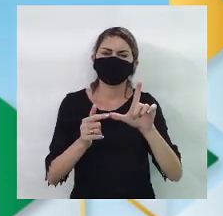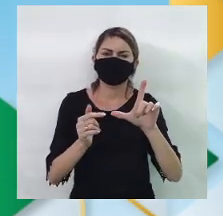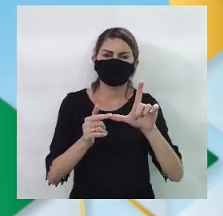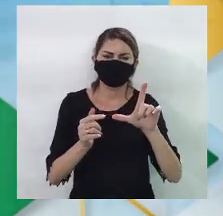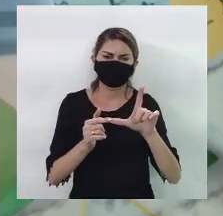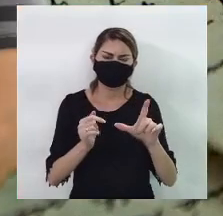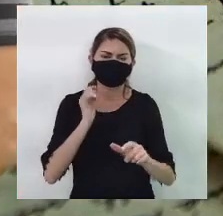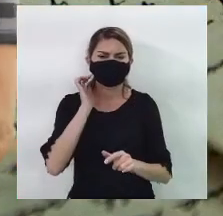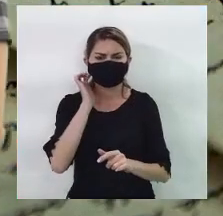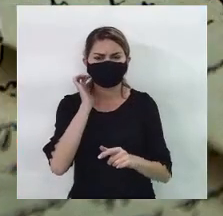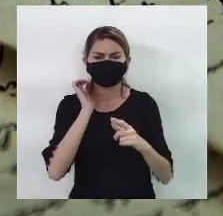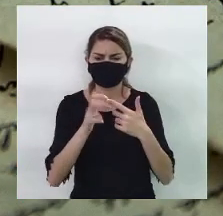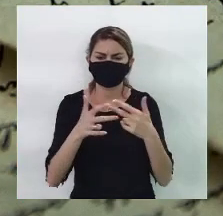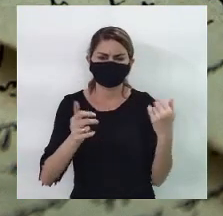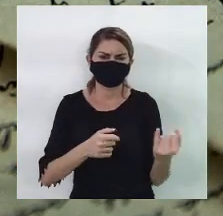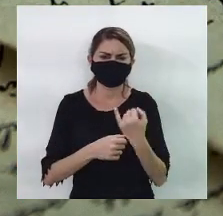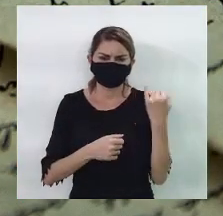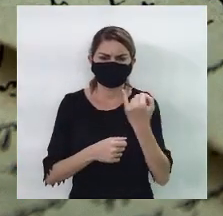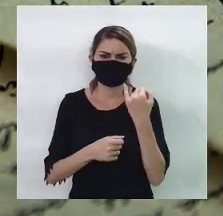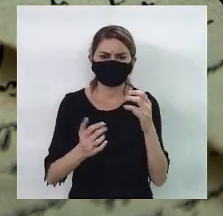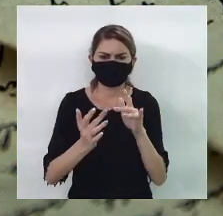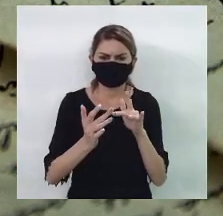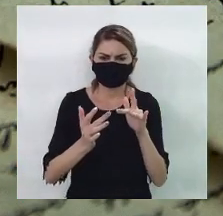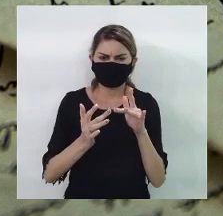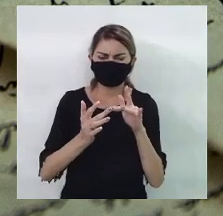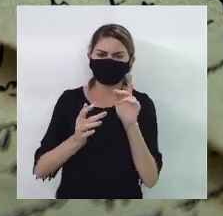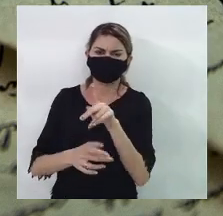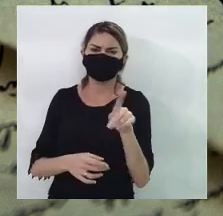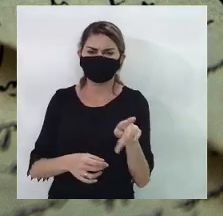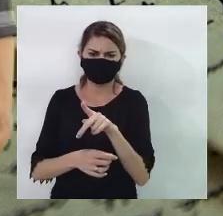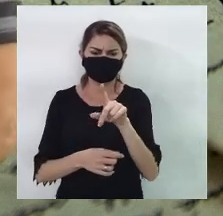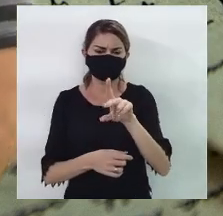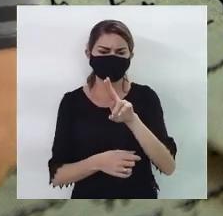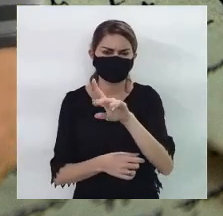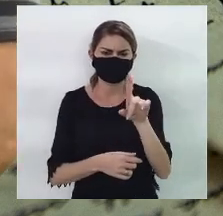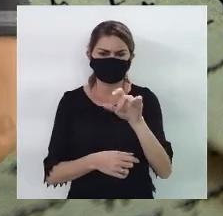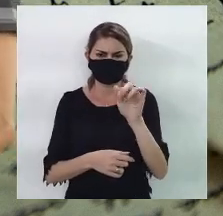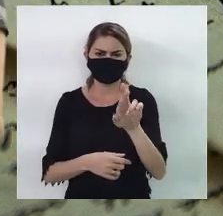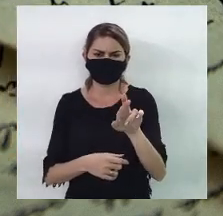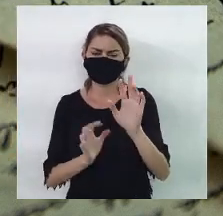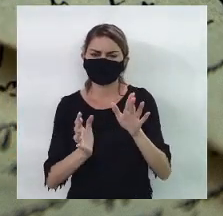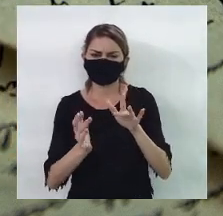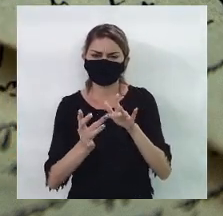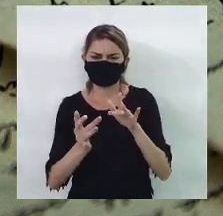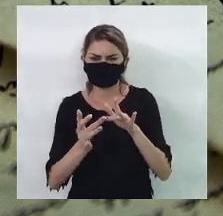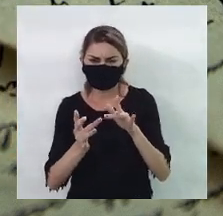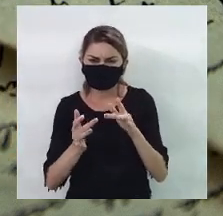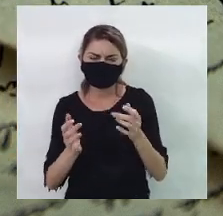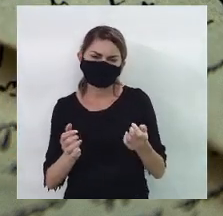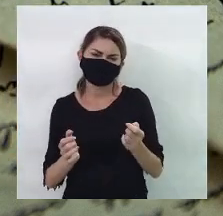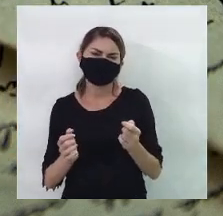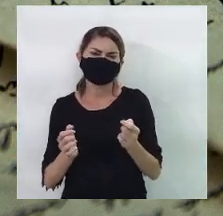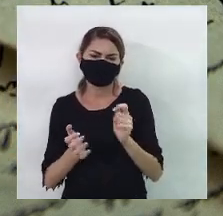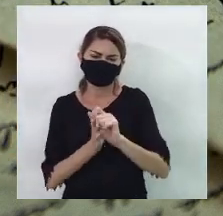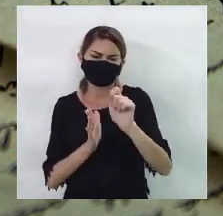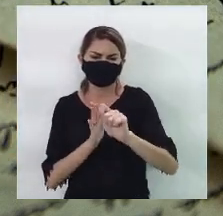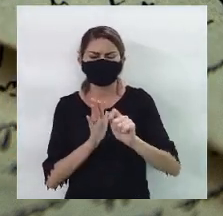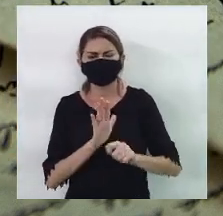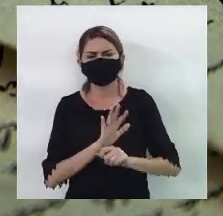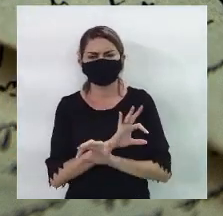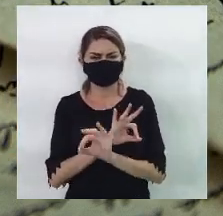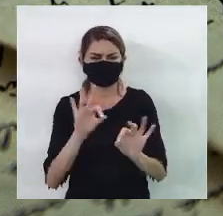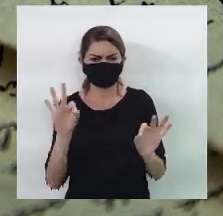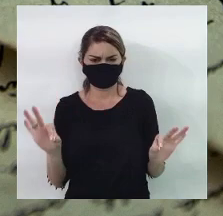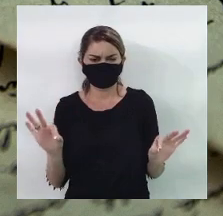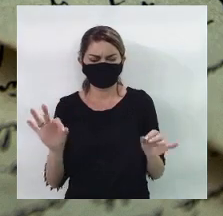Letras. Uma questão importante, o senhor já teve contato com a professora Luzilar, não foi? Vários contatos, Luzilar, uma escritora